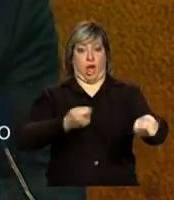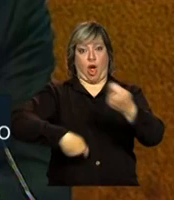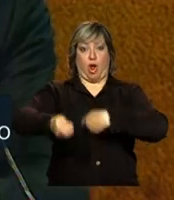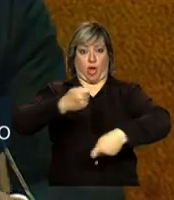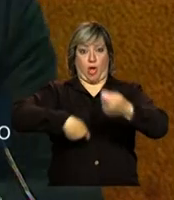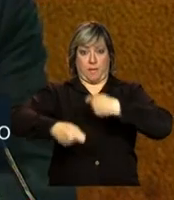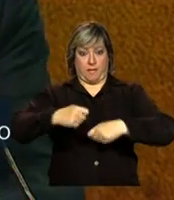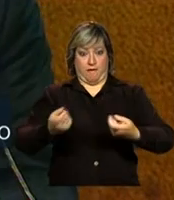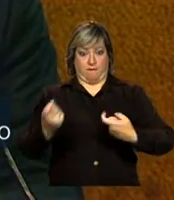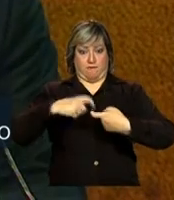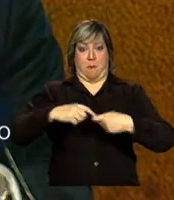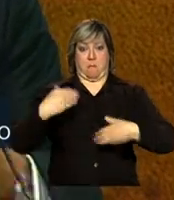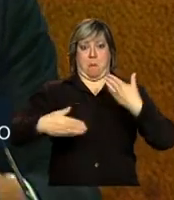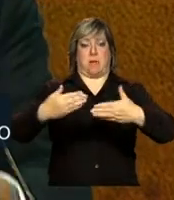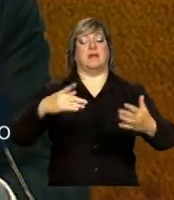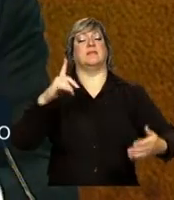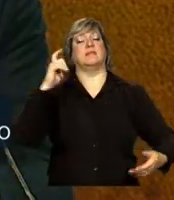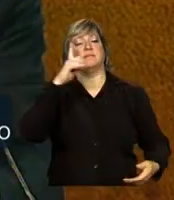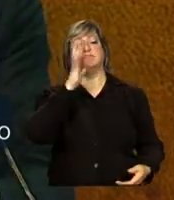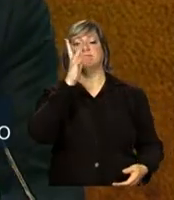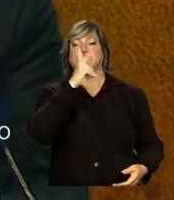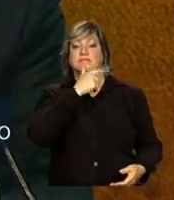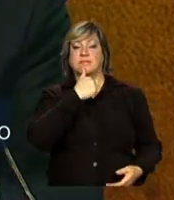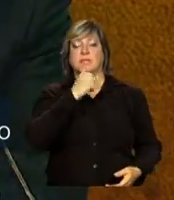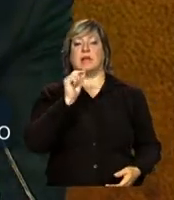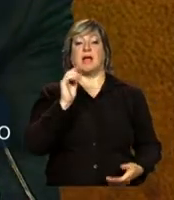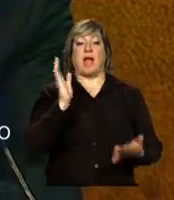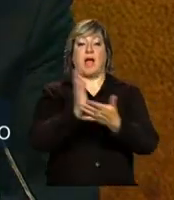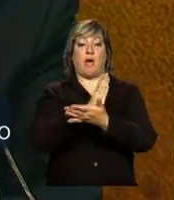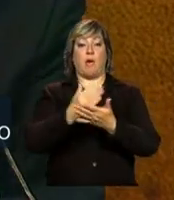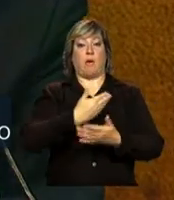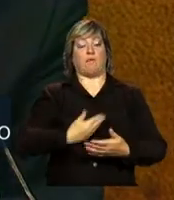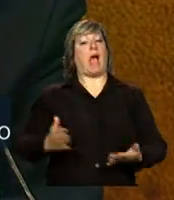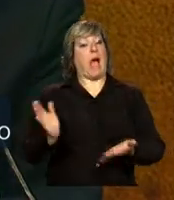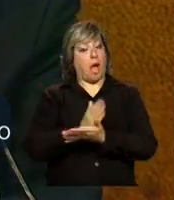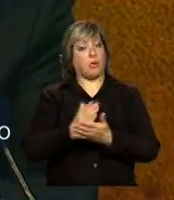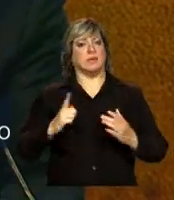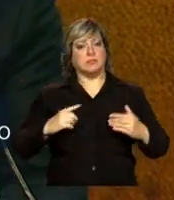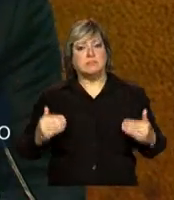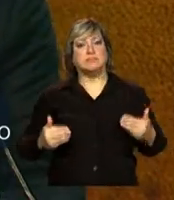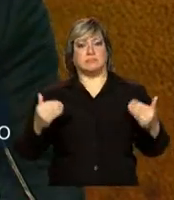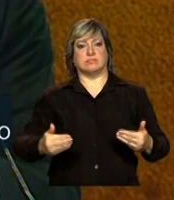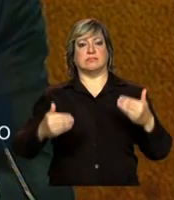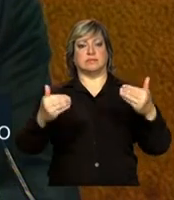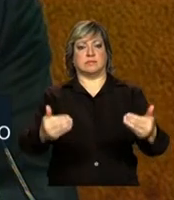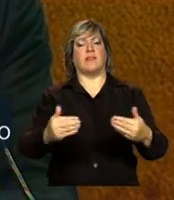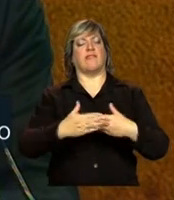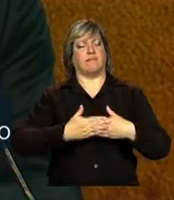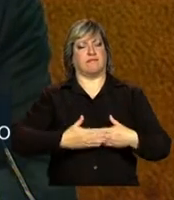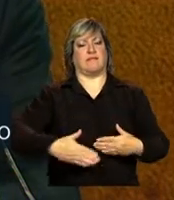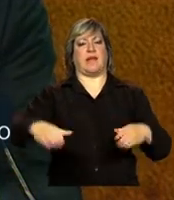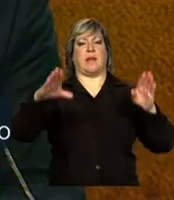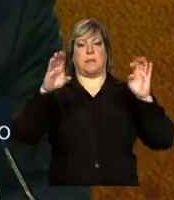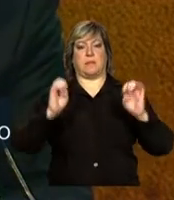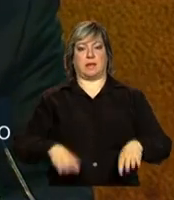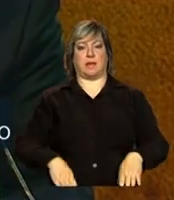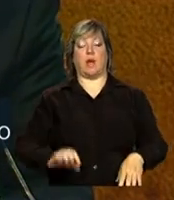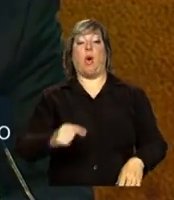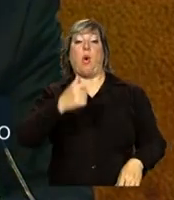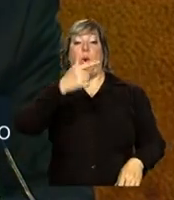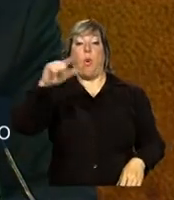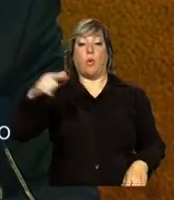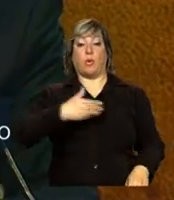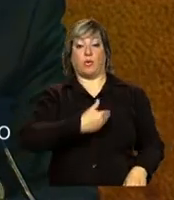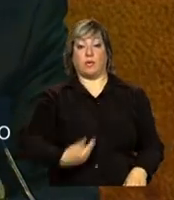regulatória está no interesse de muitos governos e alguns governos já estão avançando e vão longe nesse sentido e outros governos ao mesmo